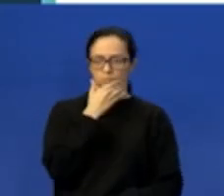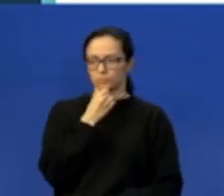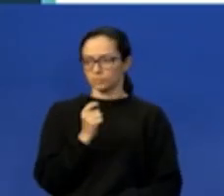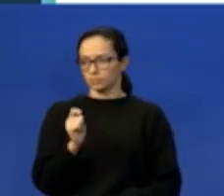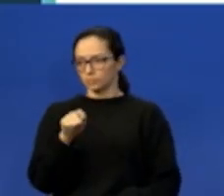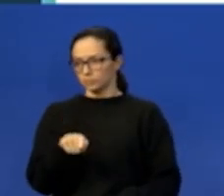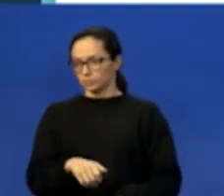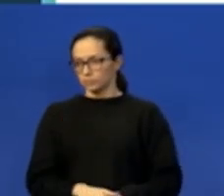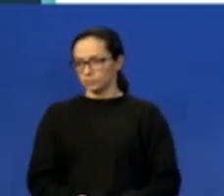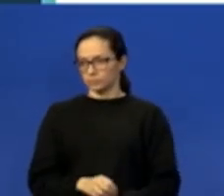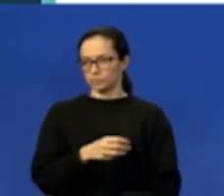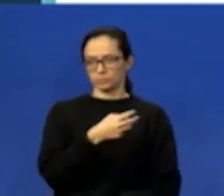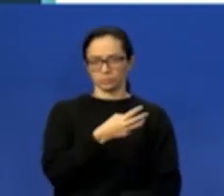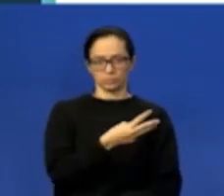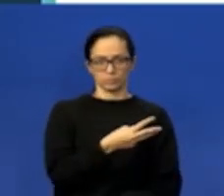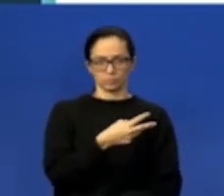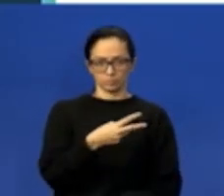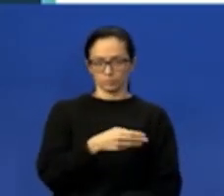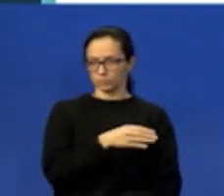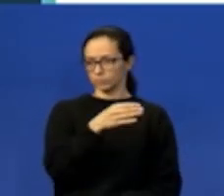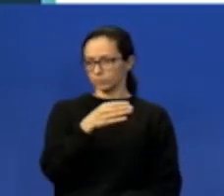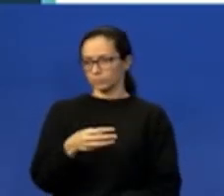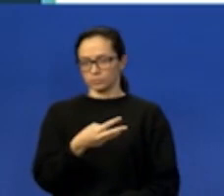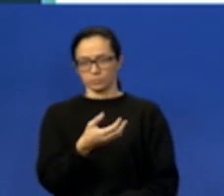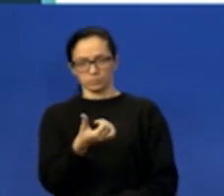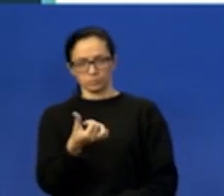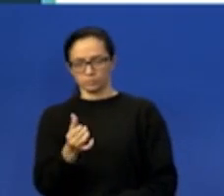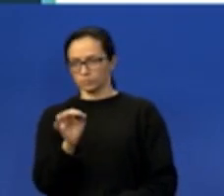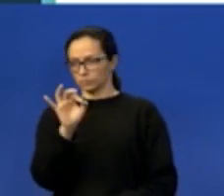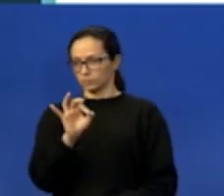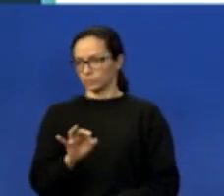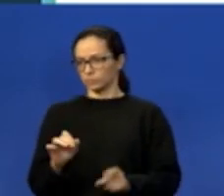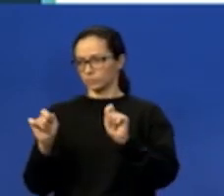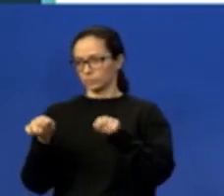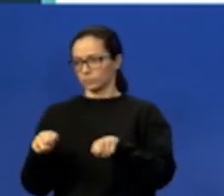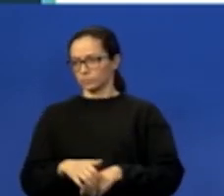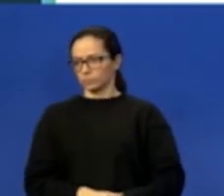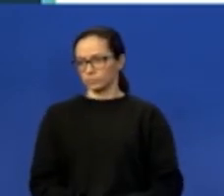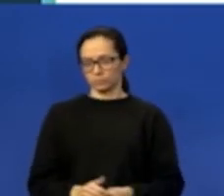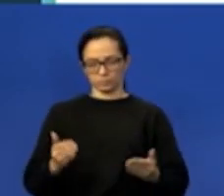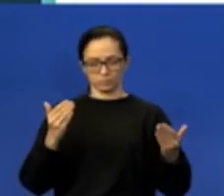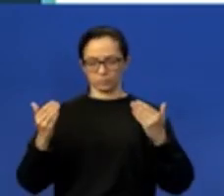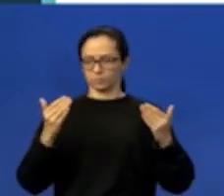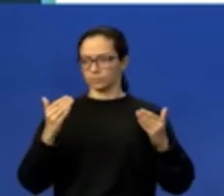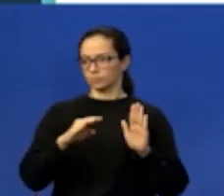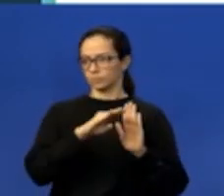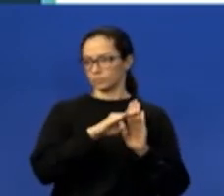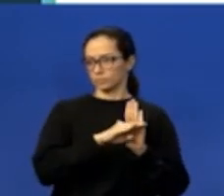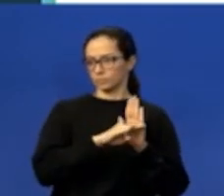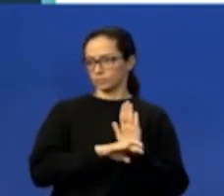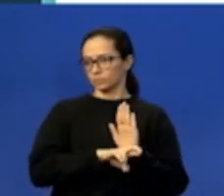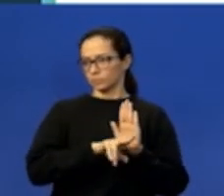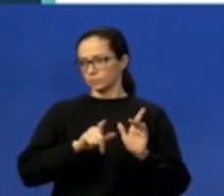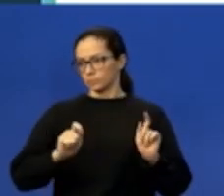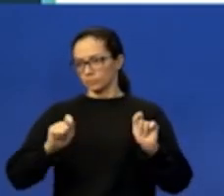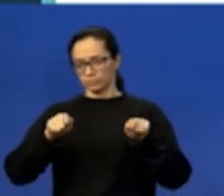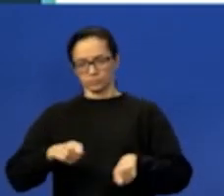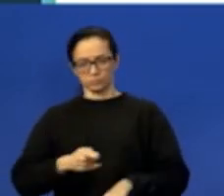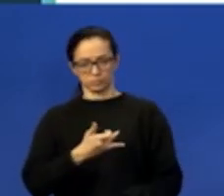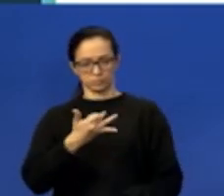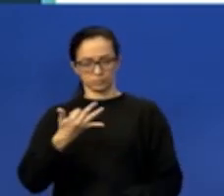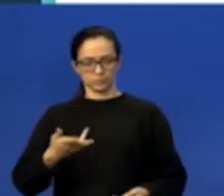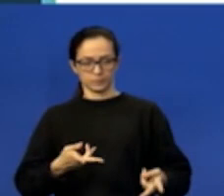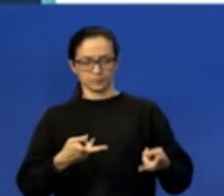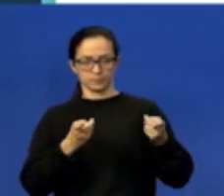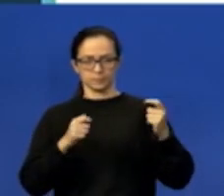entre 32 a 36%. A gente vê que também tem uma média de valores, por exemplo, do volume